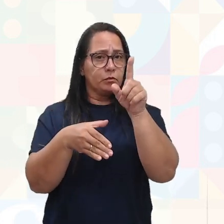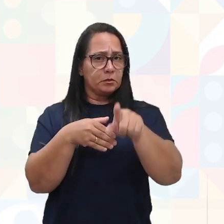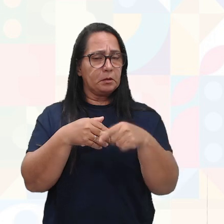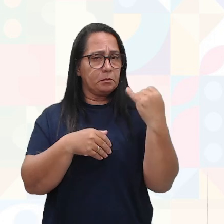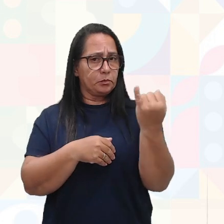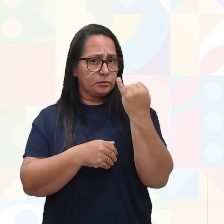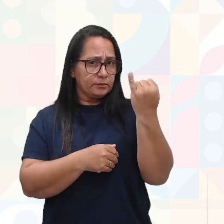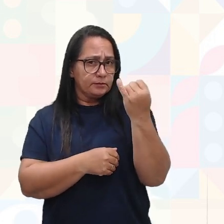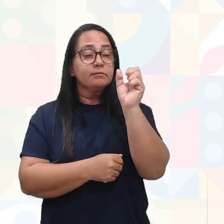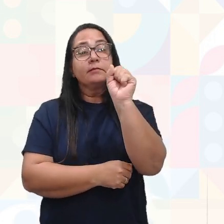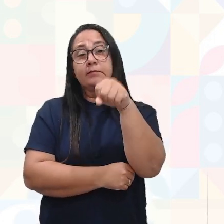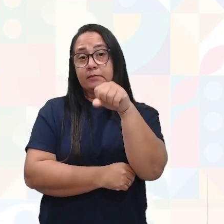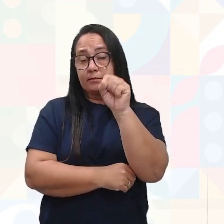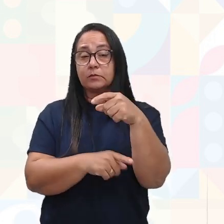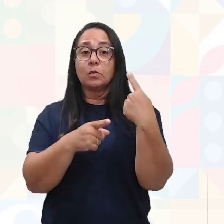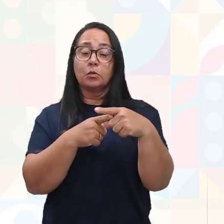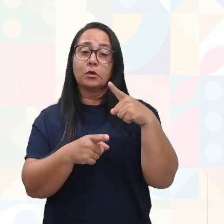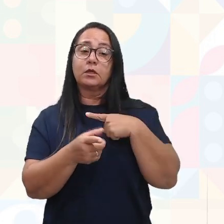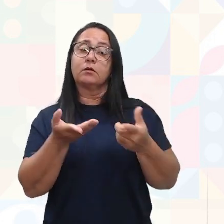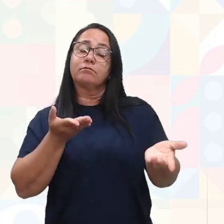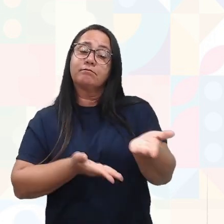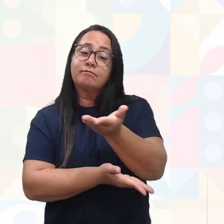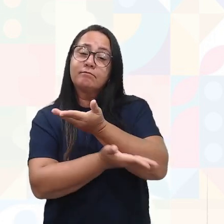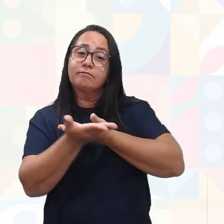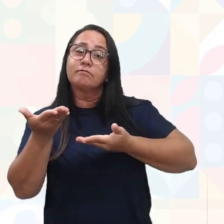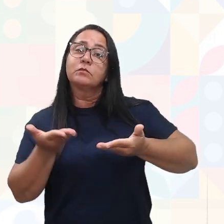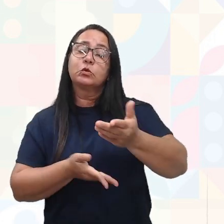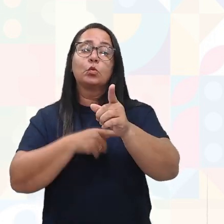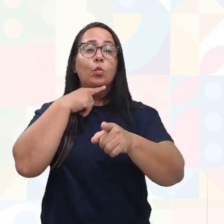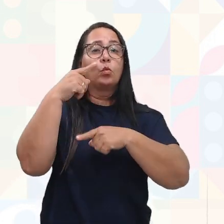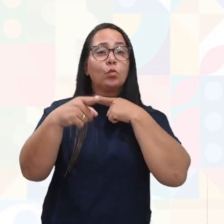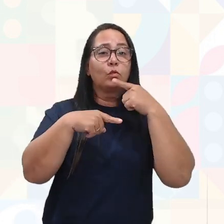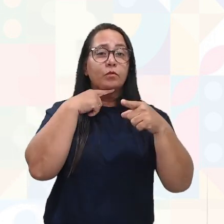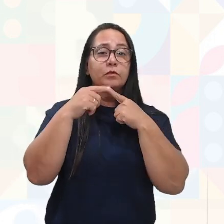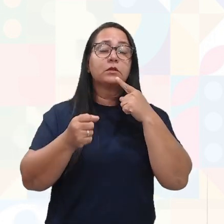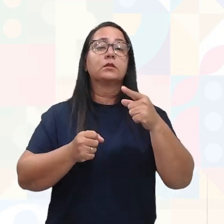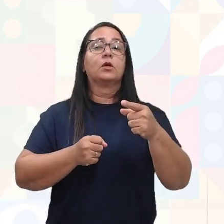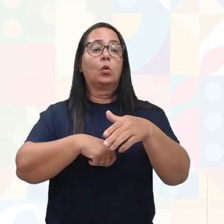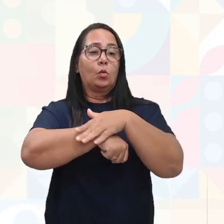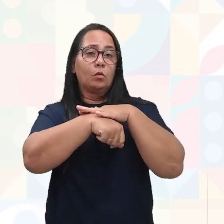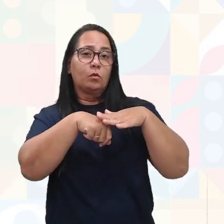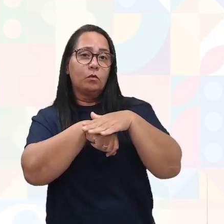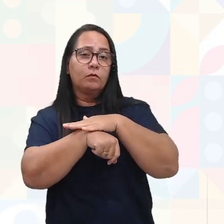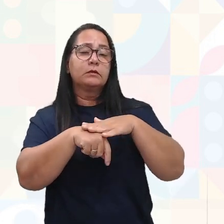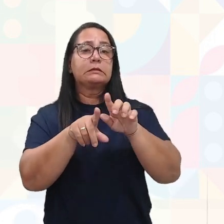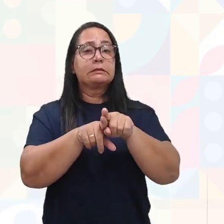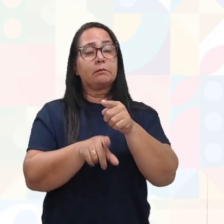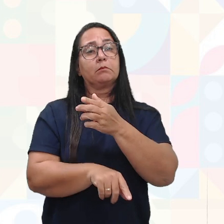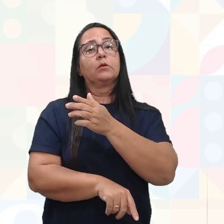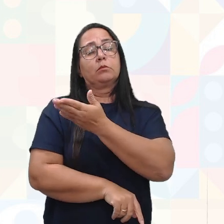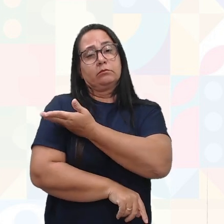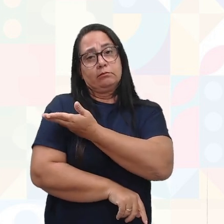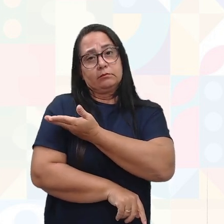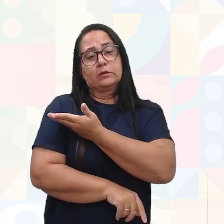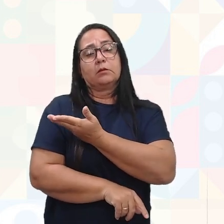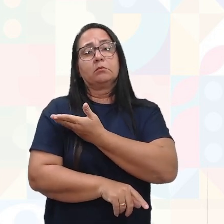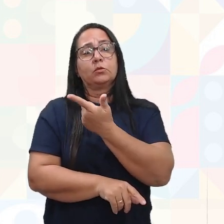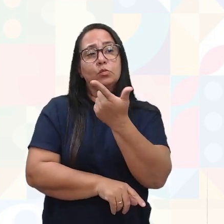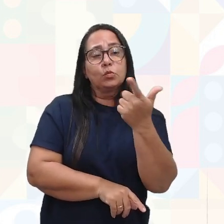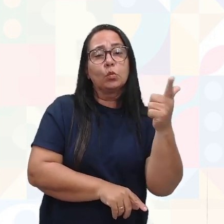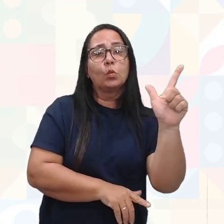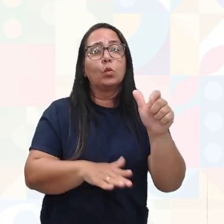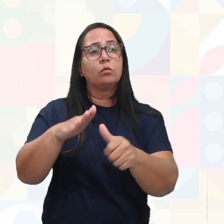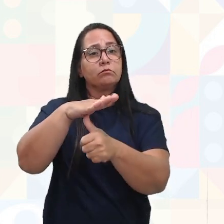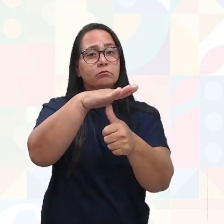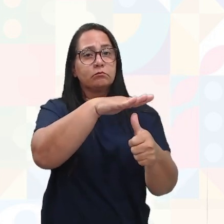dos fóruns? Sim, porque lá você interage, você tira suas dúvidas, você conversa com os outros colegas dos outros polos, então essa interação ela é